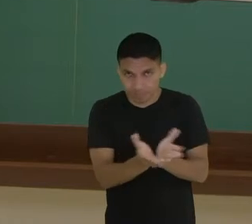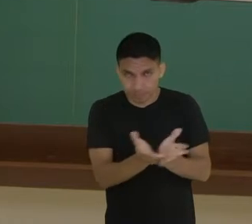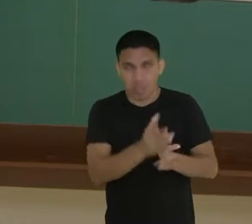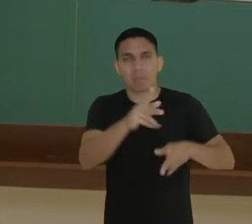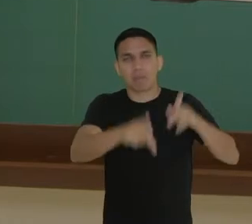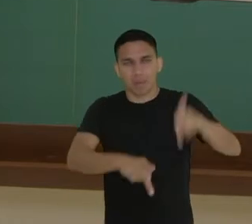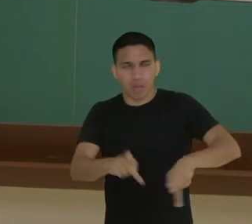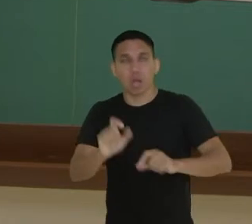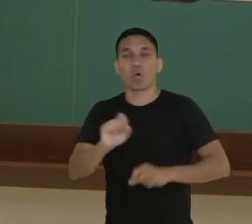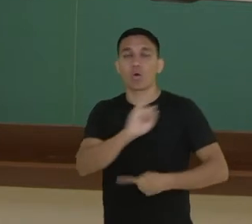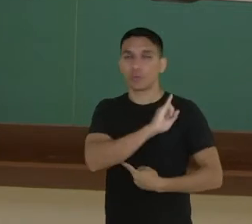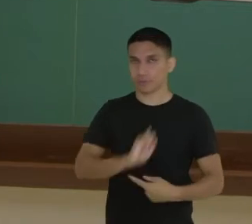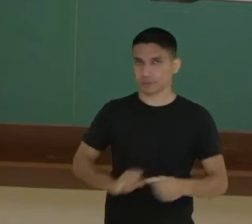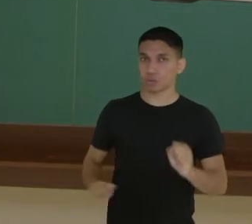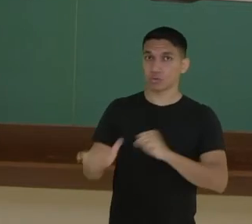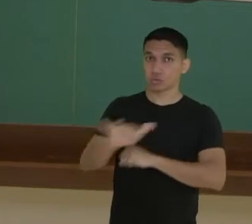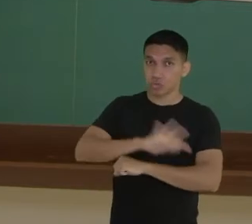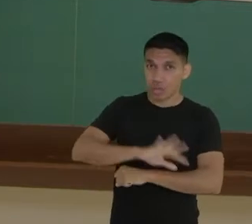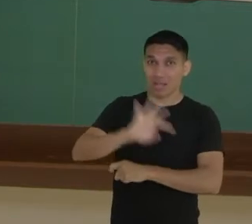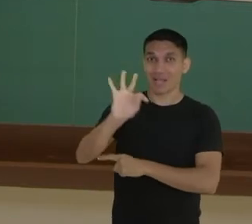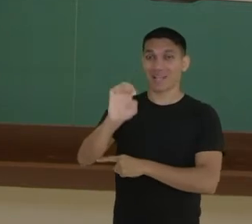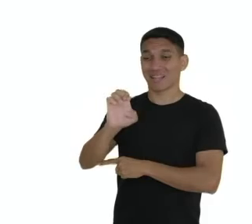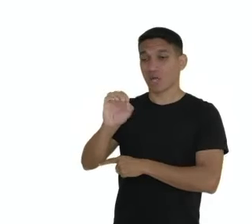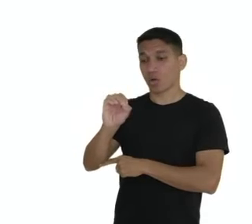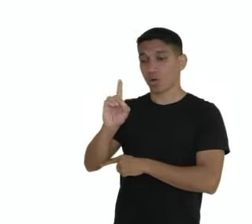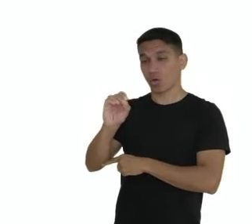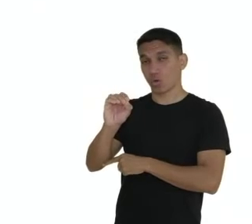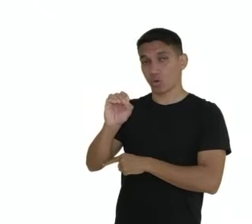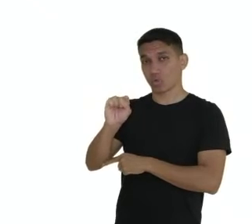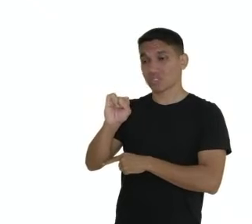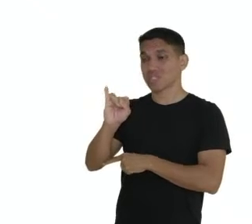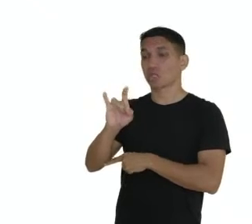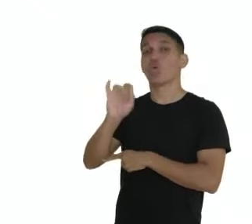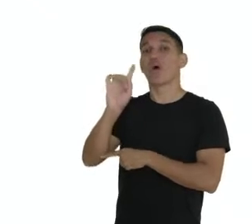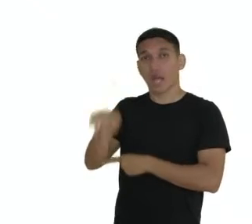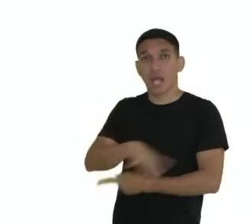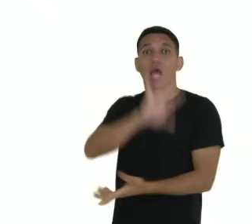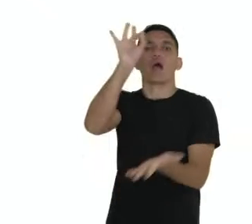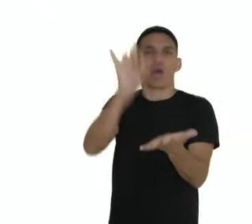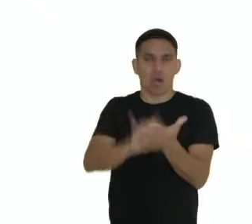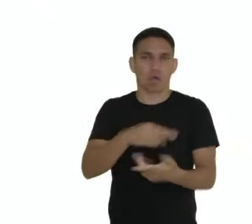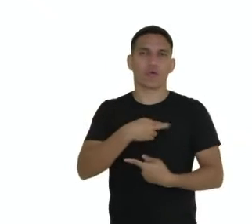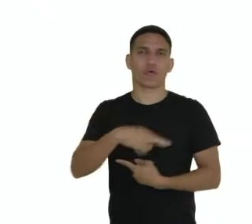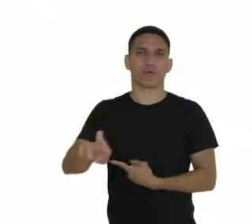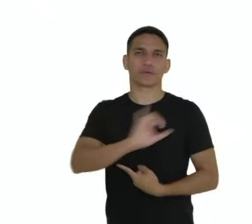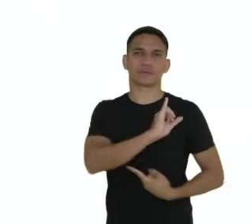o imperador Teodósio vai tornar então o cristianismo como a religião oficial do Império,